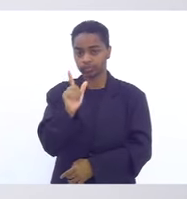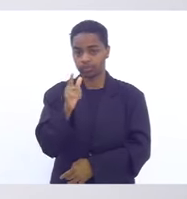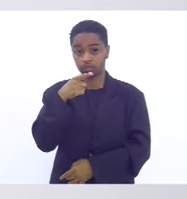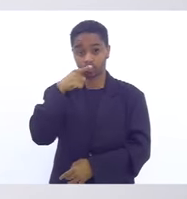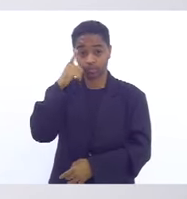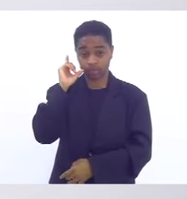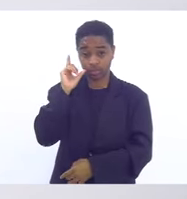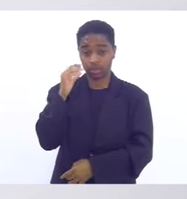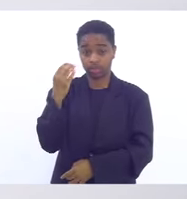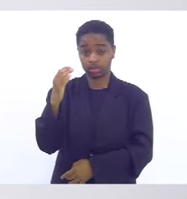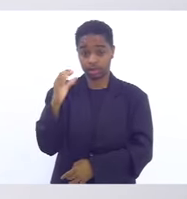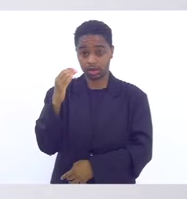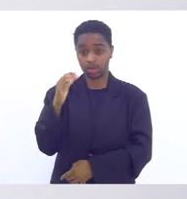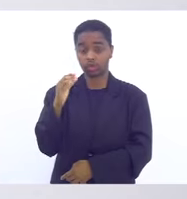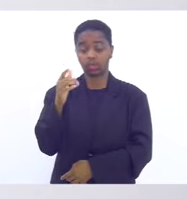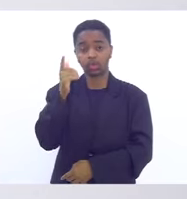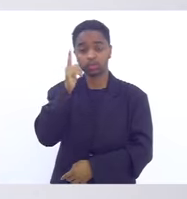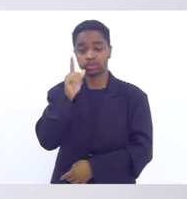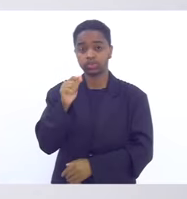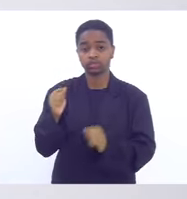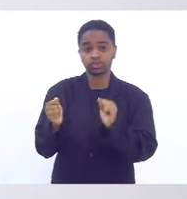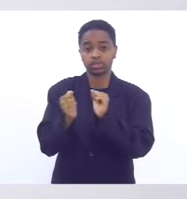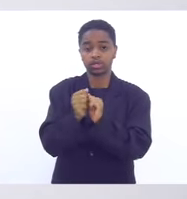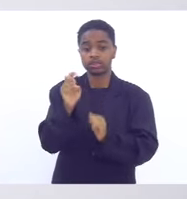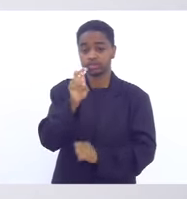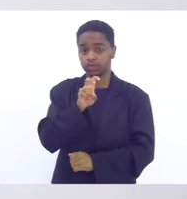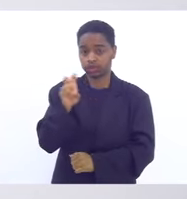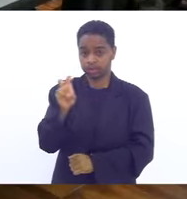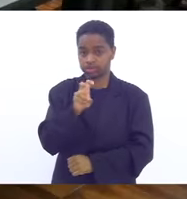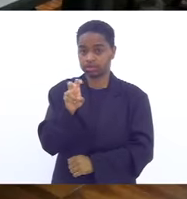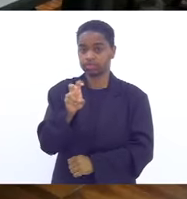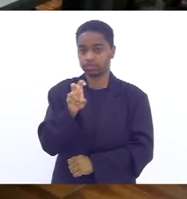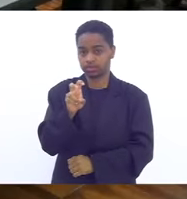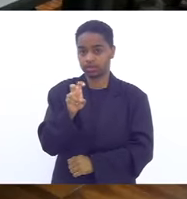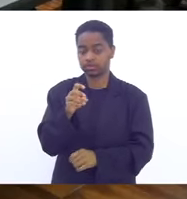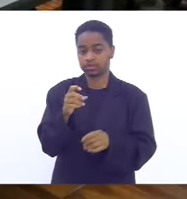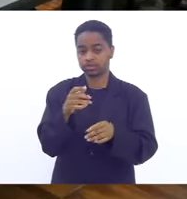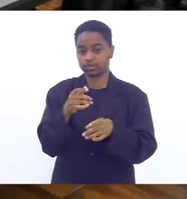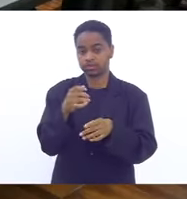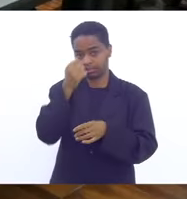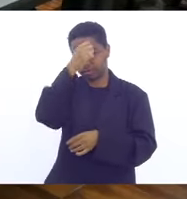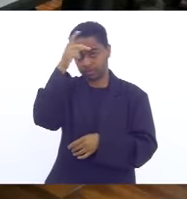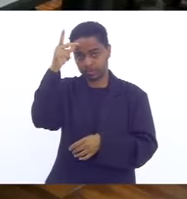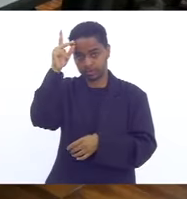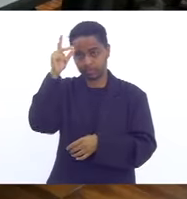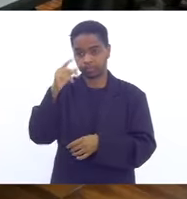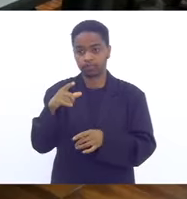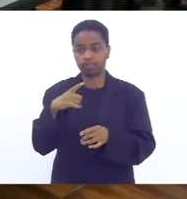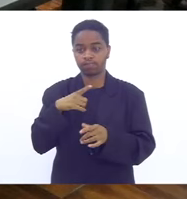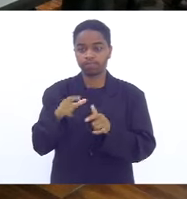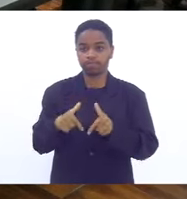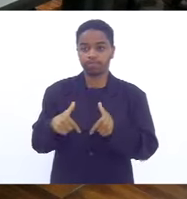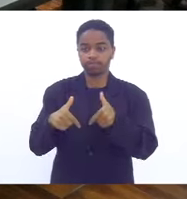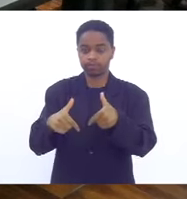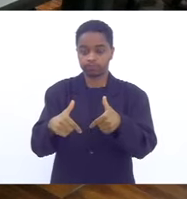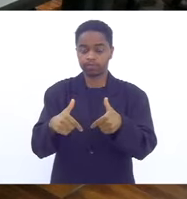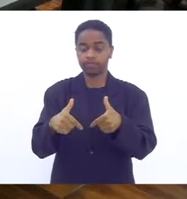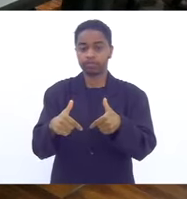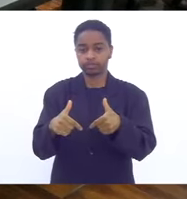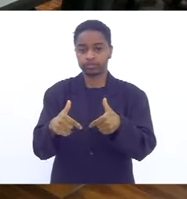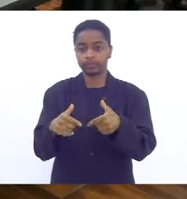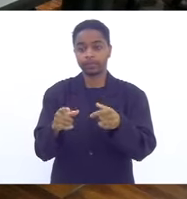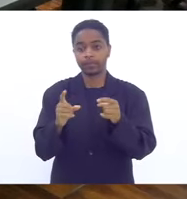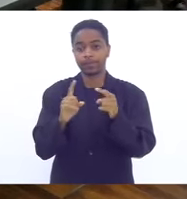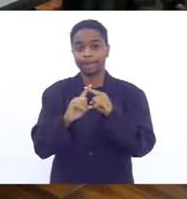ontem em Niterói 55 dos 66 municípios onde a Enel tem atuação, e aí ninguém mais está